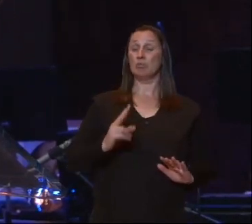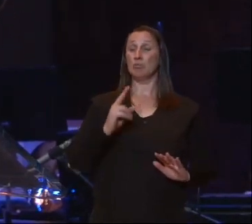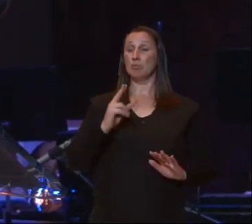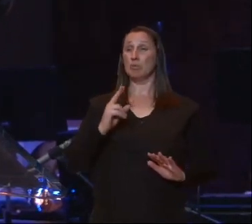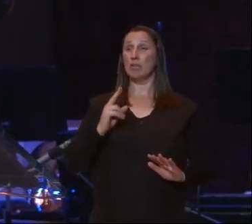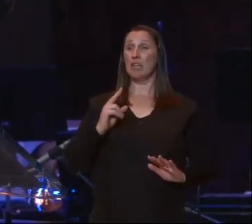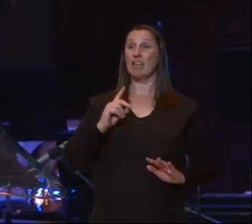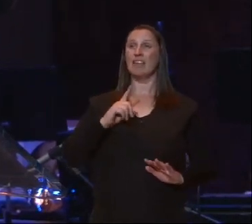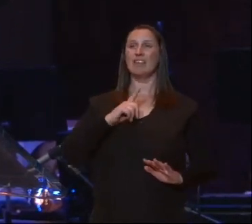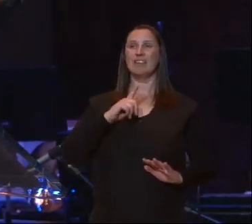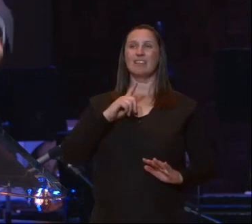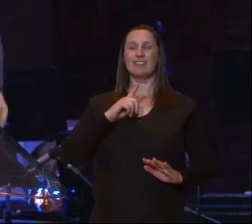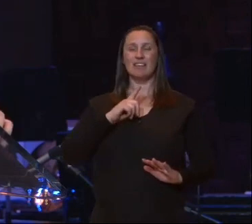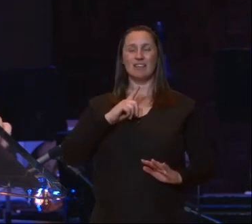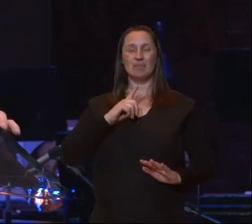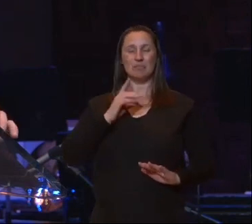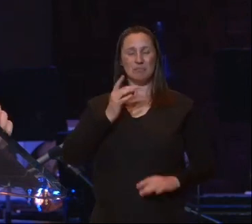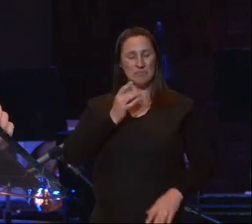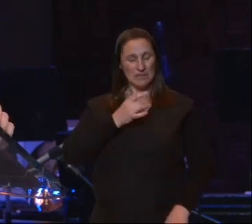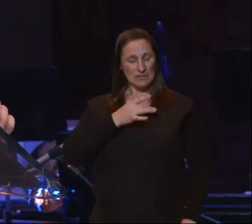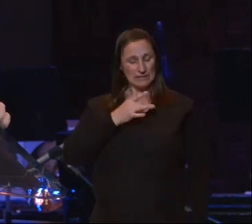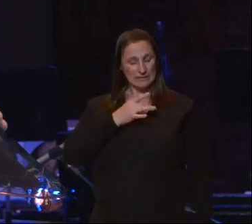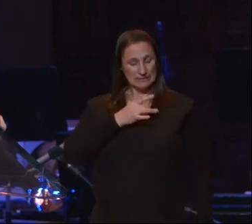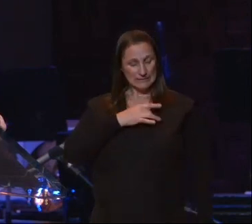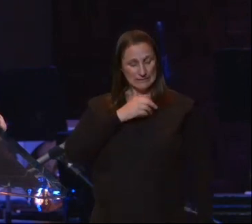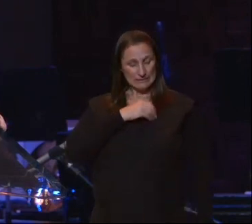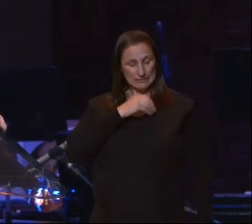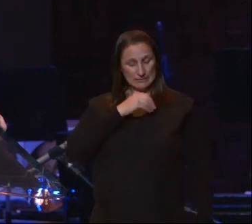Existem pecados que nos assombram.